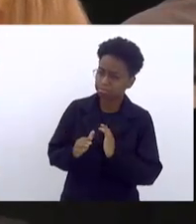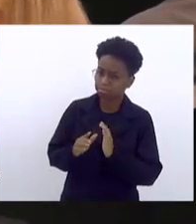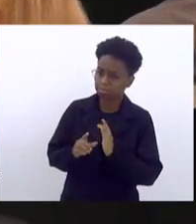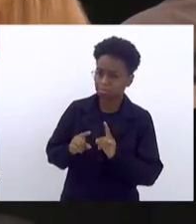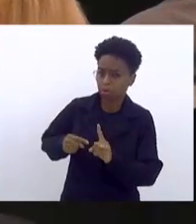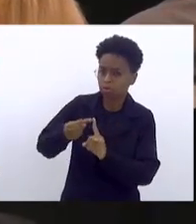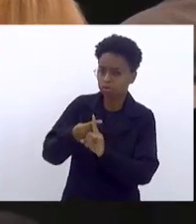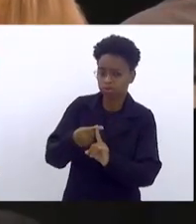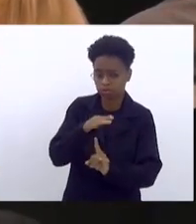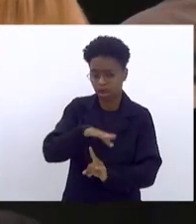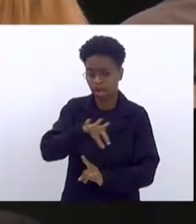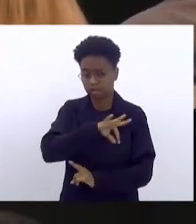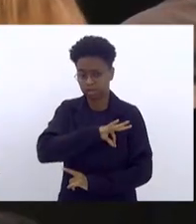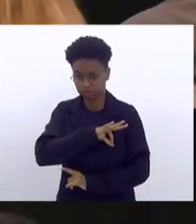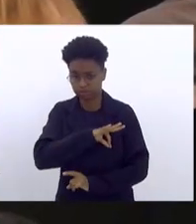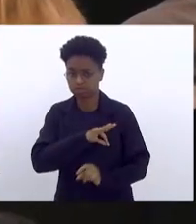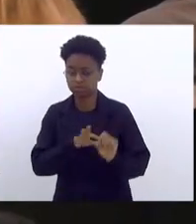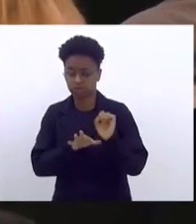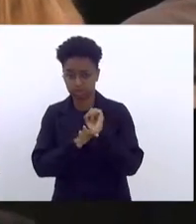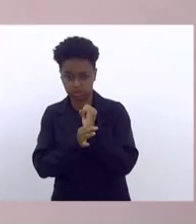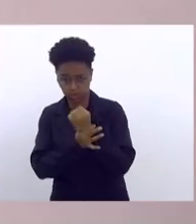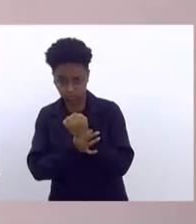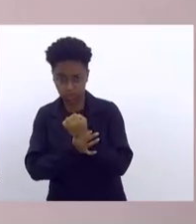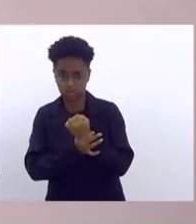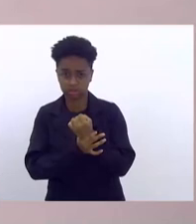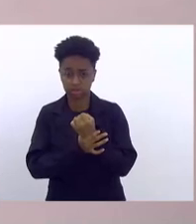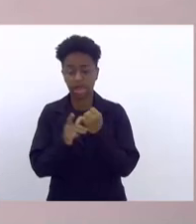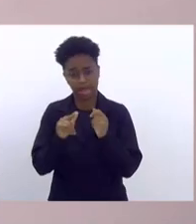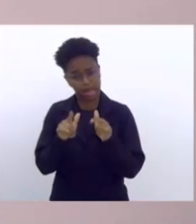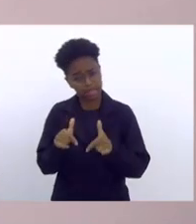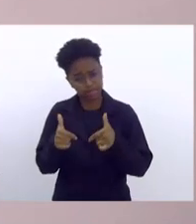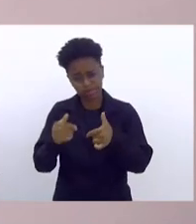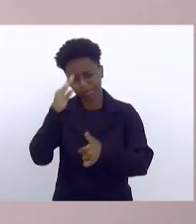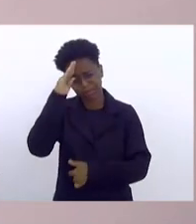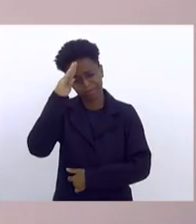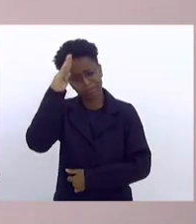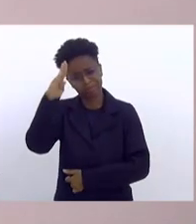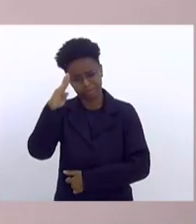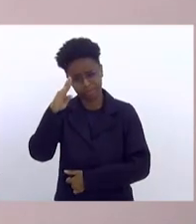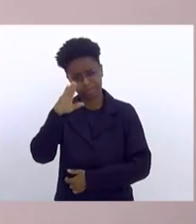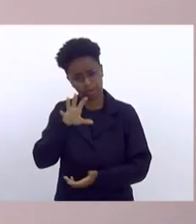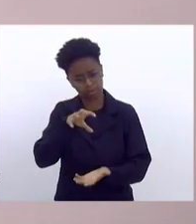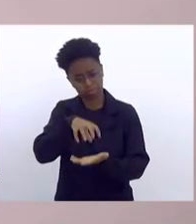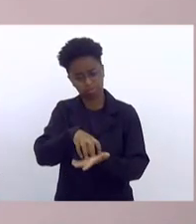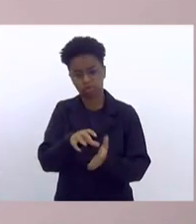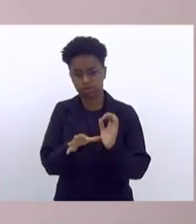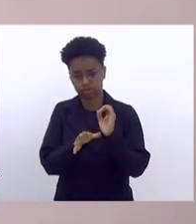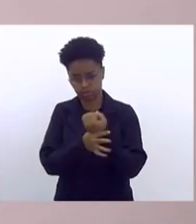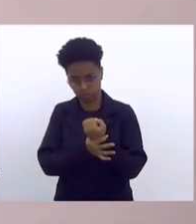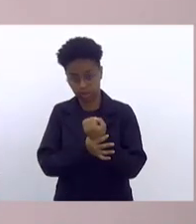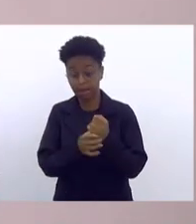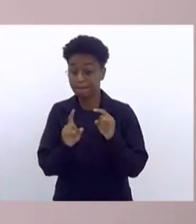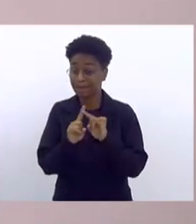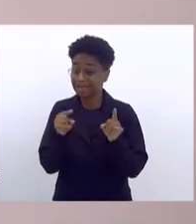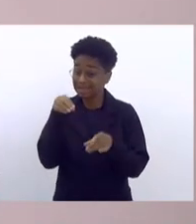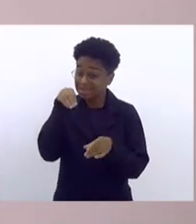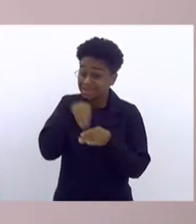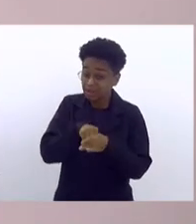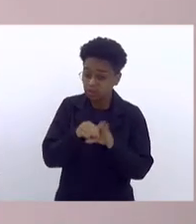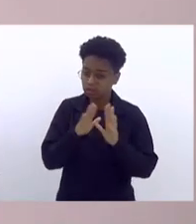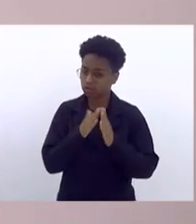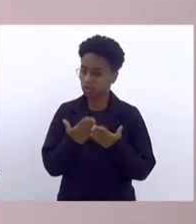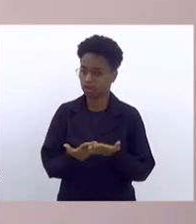forças de segurança é uma ação absolutamente fundamental para as forças de segurança mas dentro da